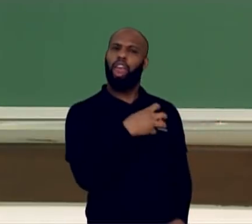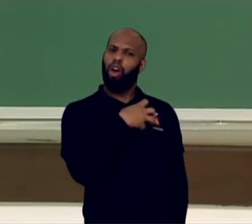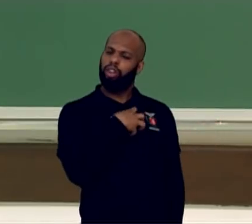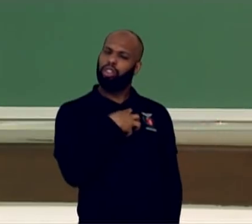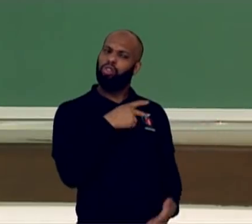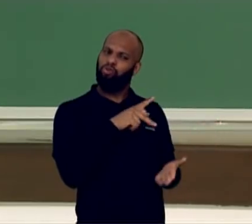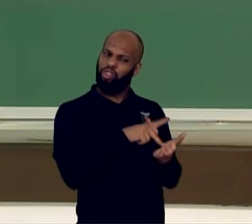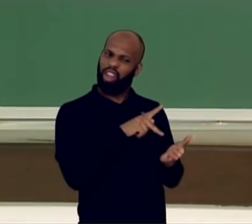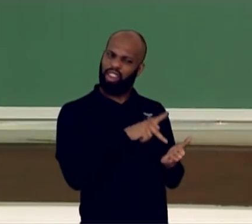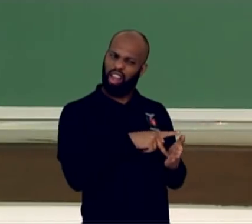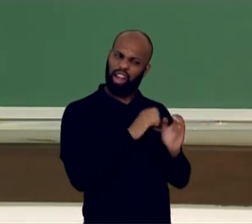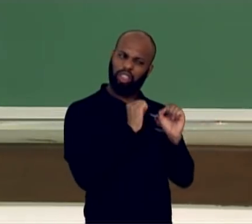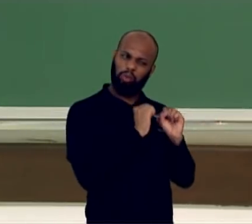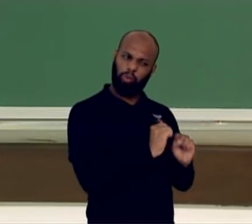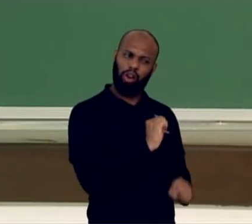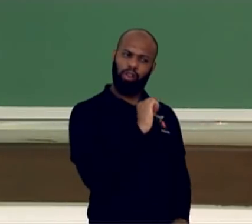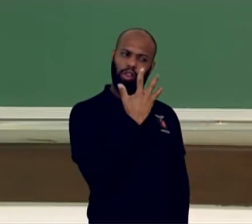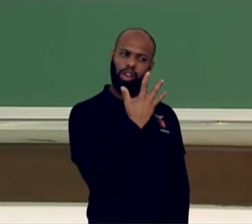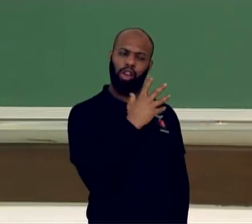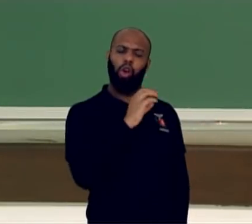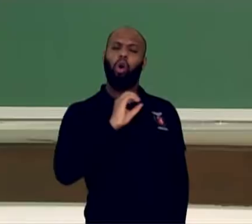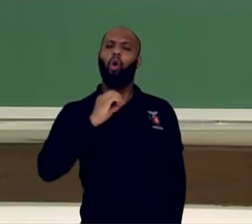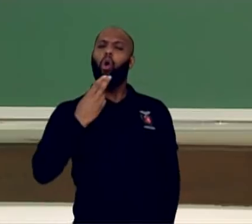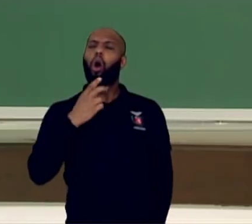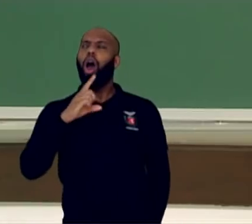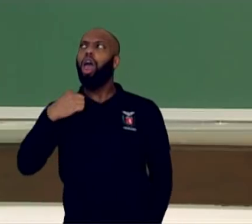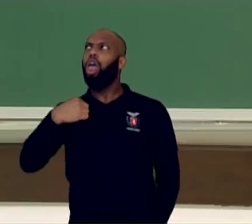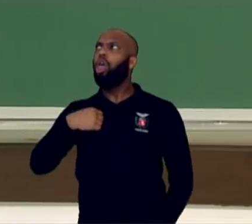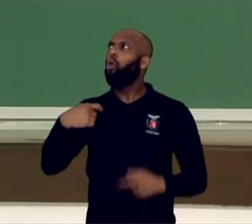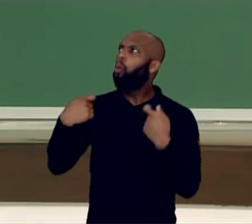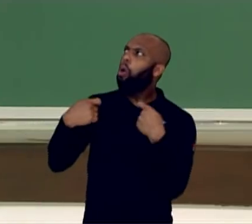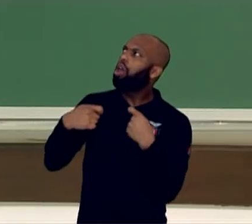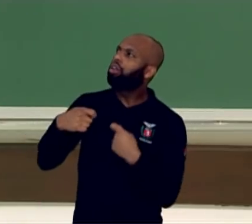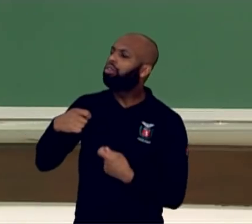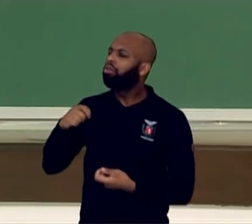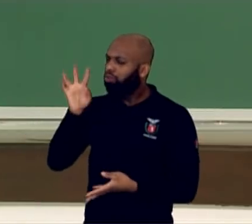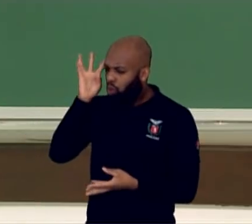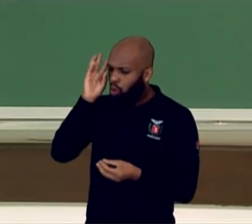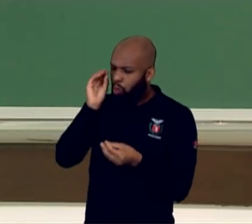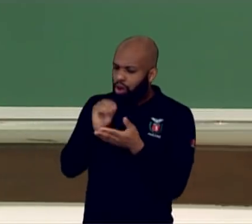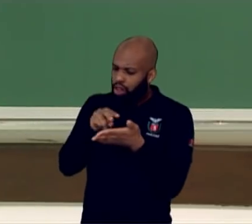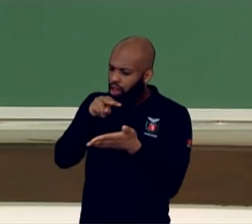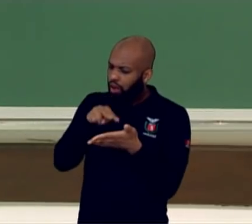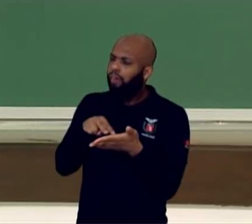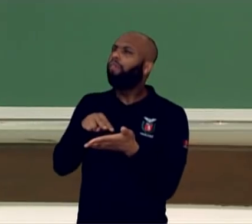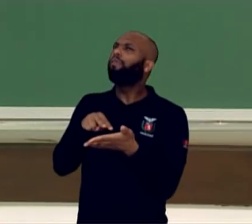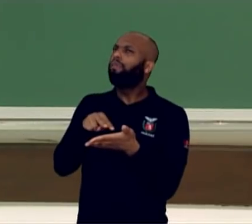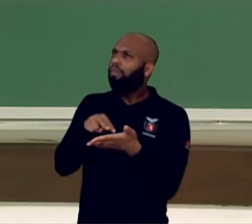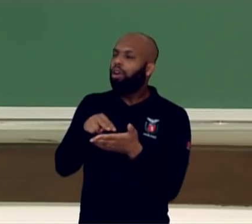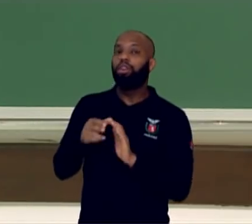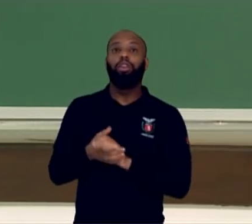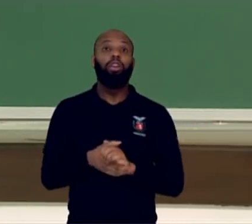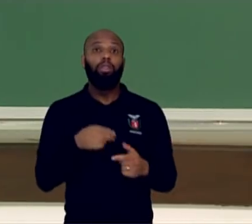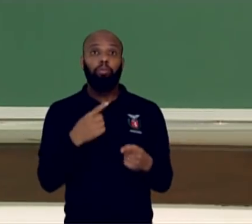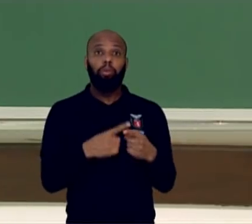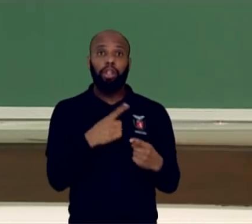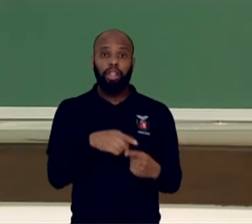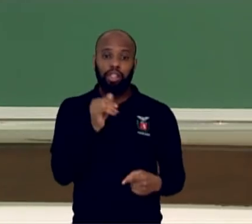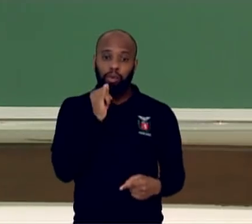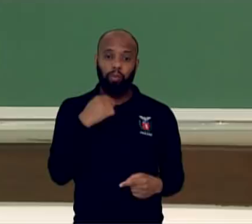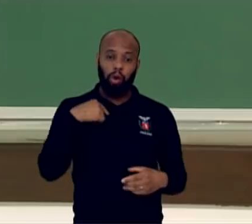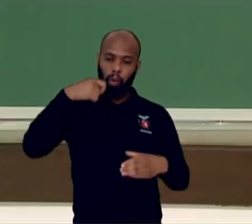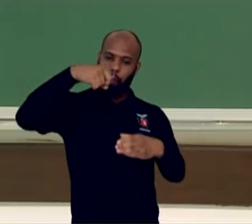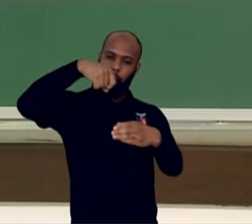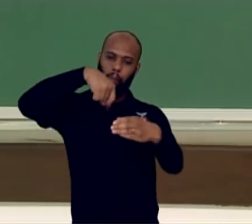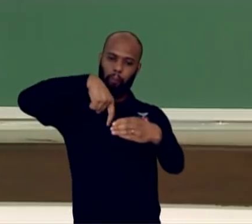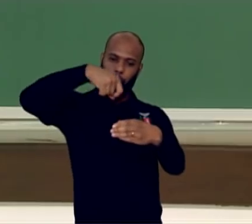sentido real ou é um sentido além que eu tenho que interpretar? Então, por que do ponto de vista literal a expressão quando planto